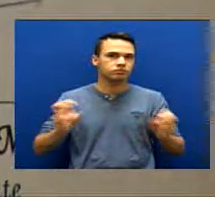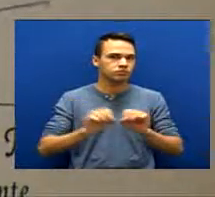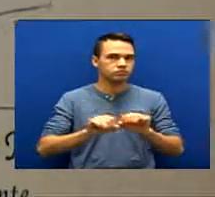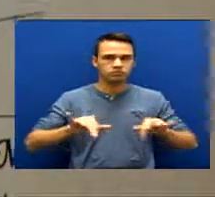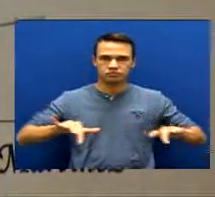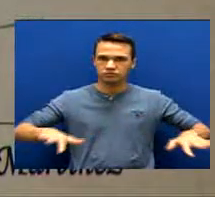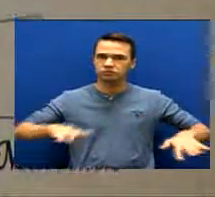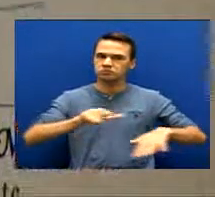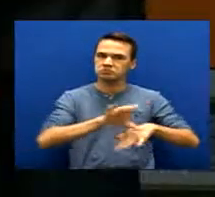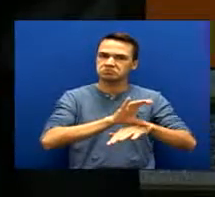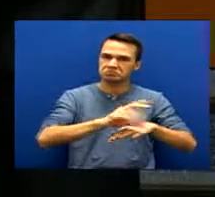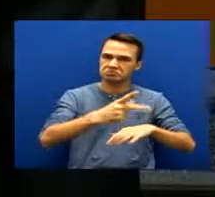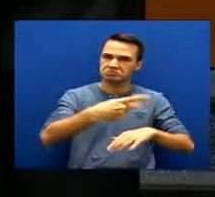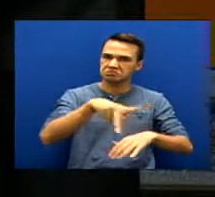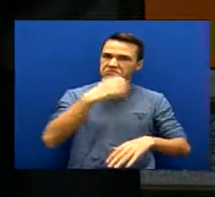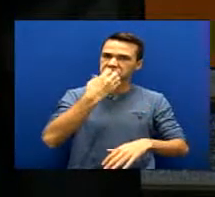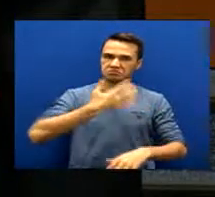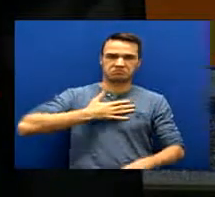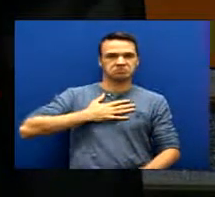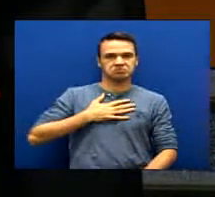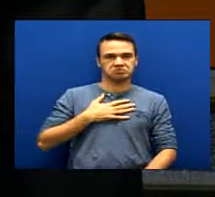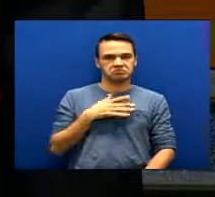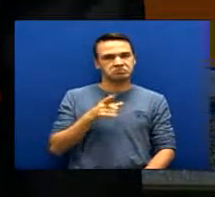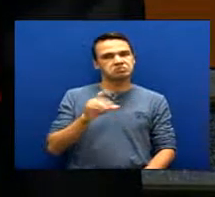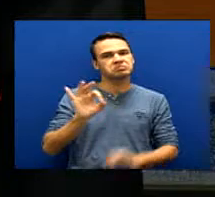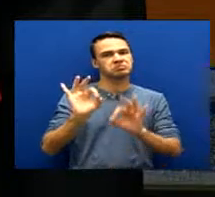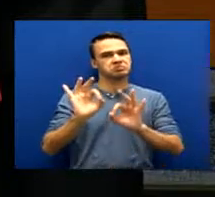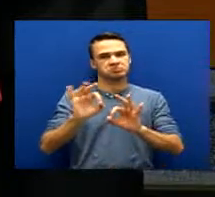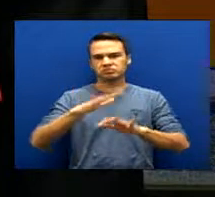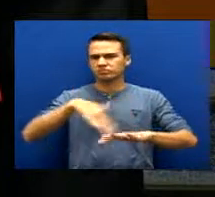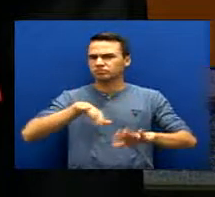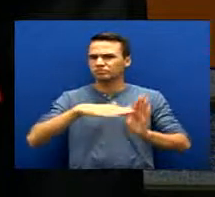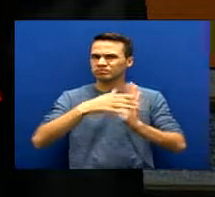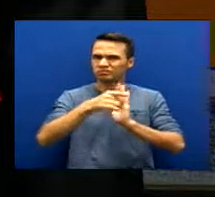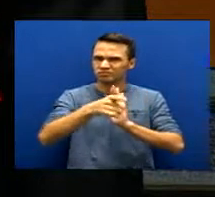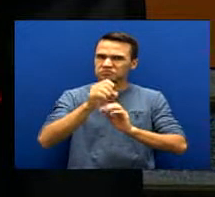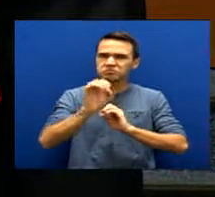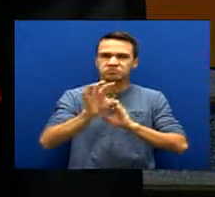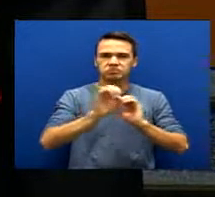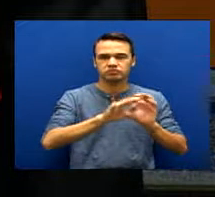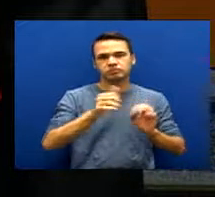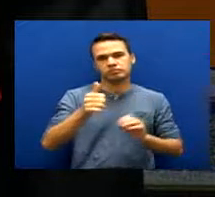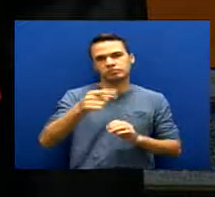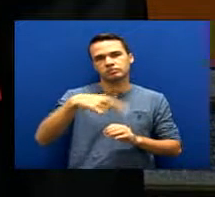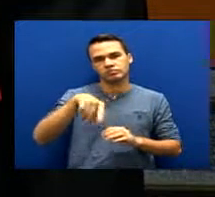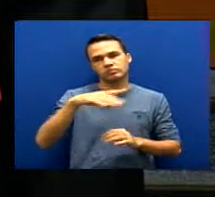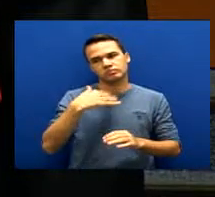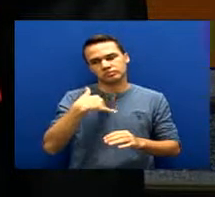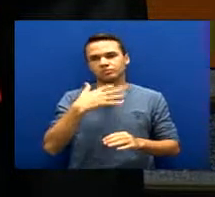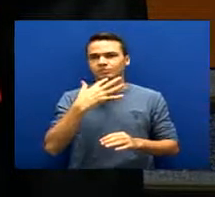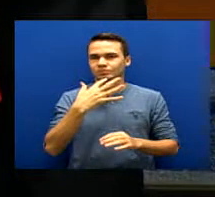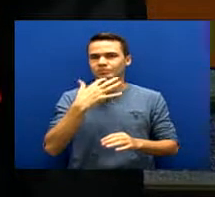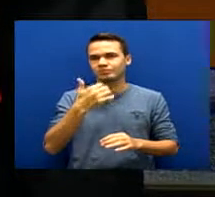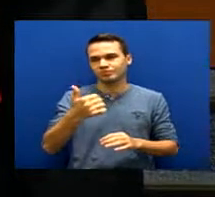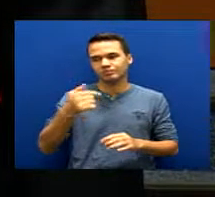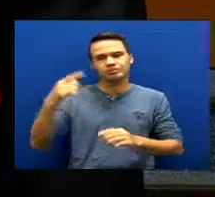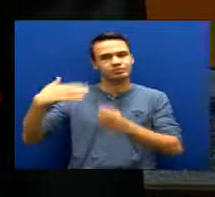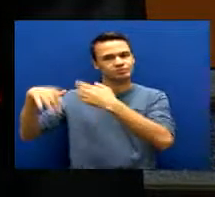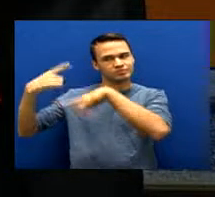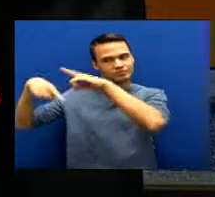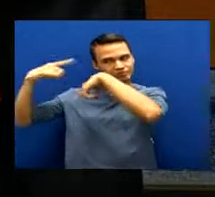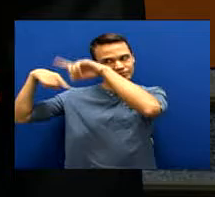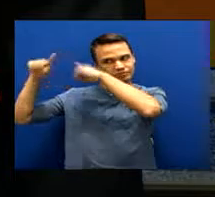de toda a fé judaica. Então, nós só temos que agradecer e